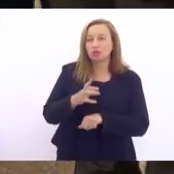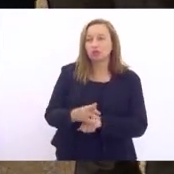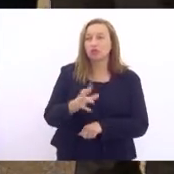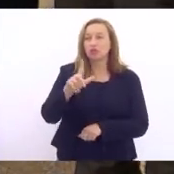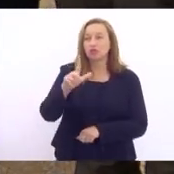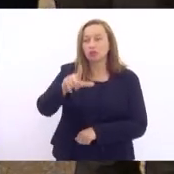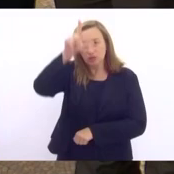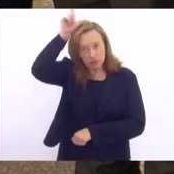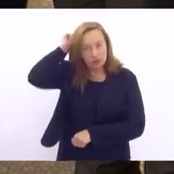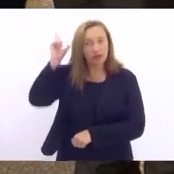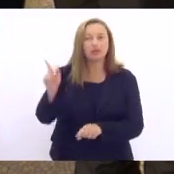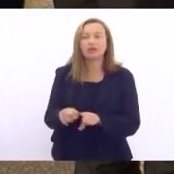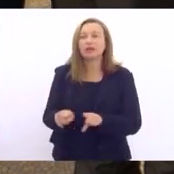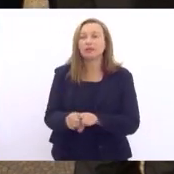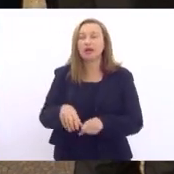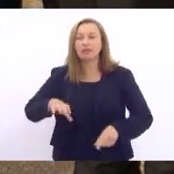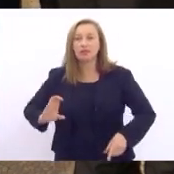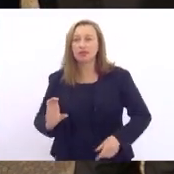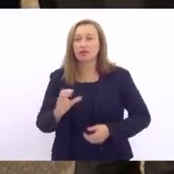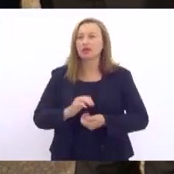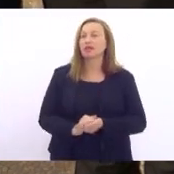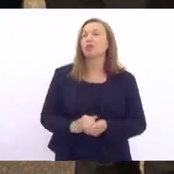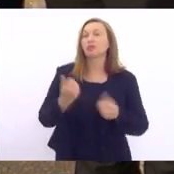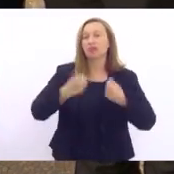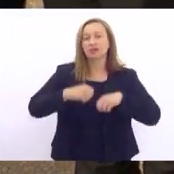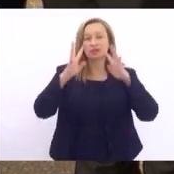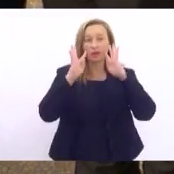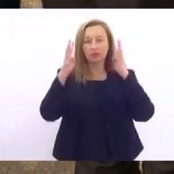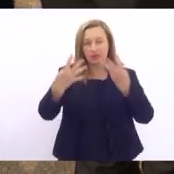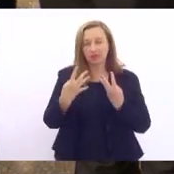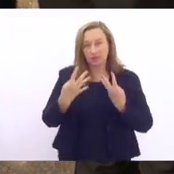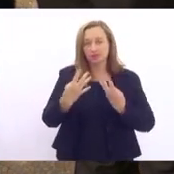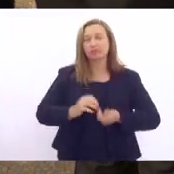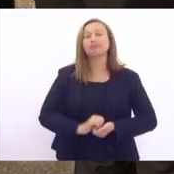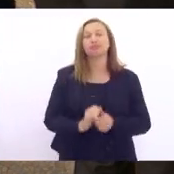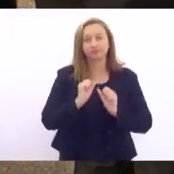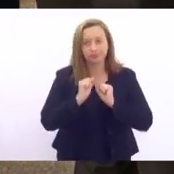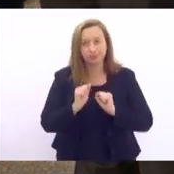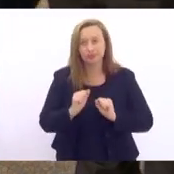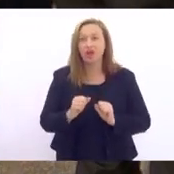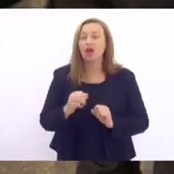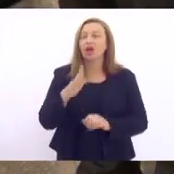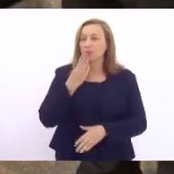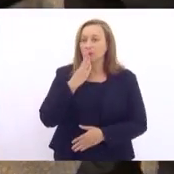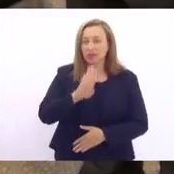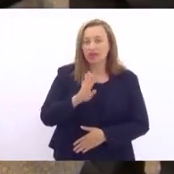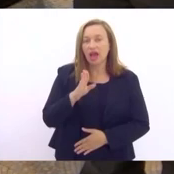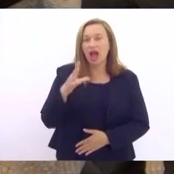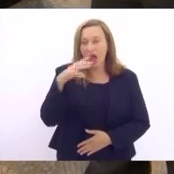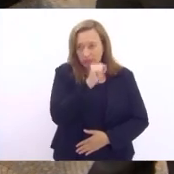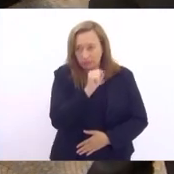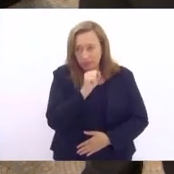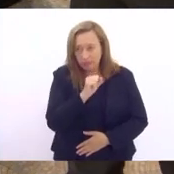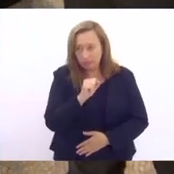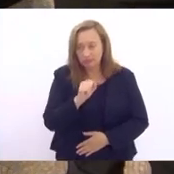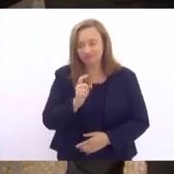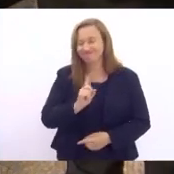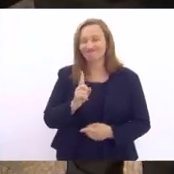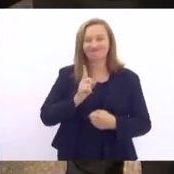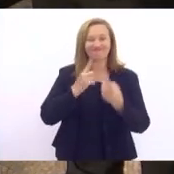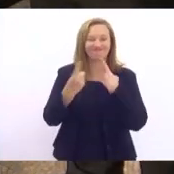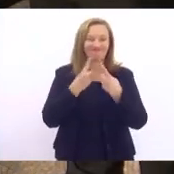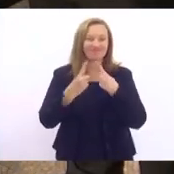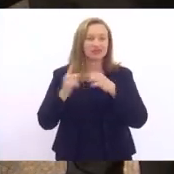eu preciso da atenção de Vossa Excelência. Pode. Prometo que eu vou ser bem rápido, até para não ter mais discussão. Então, entramos num